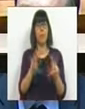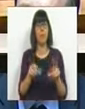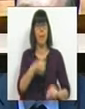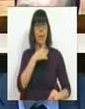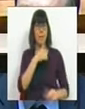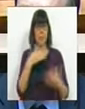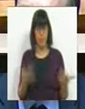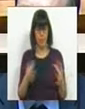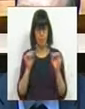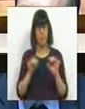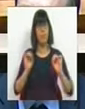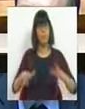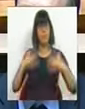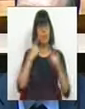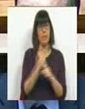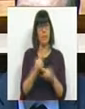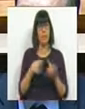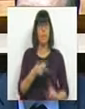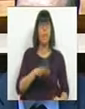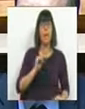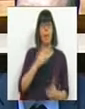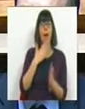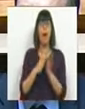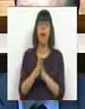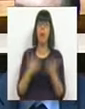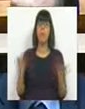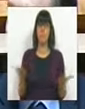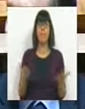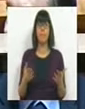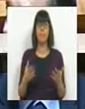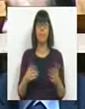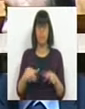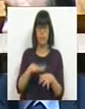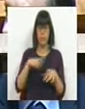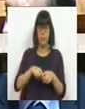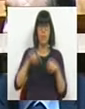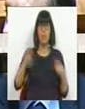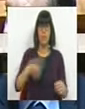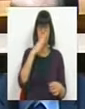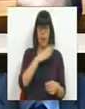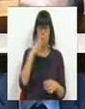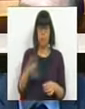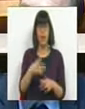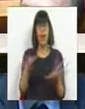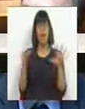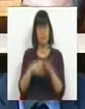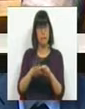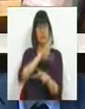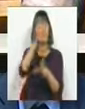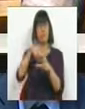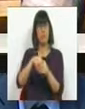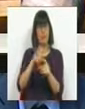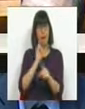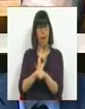regularização. Com esta iniciativa, o PS aproveita para alargar o âmbito de aplicação no sentido de